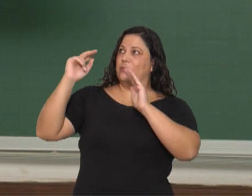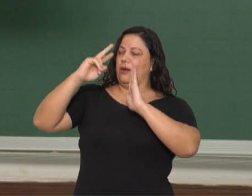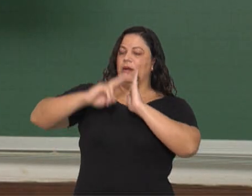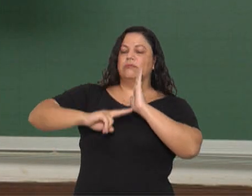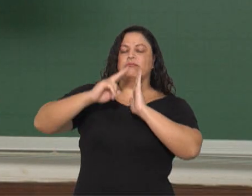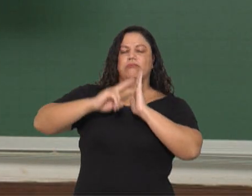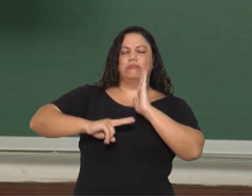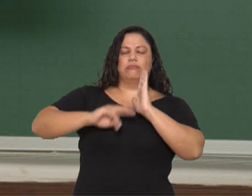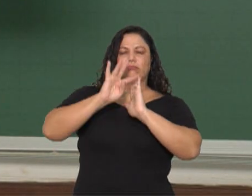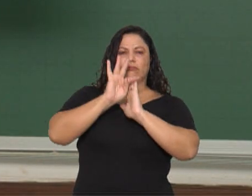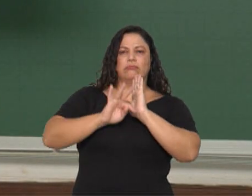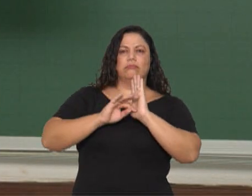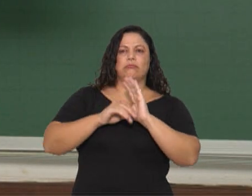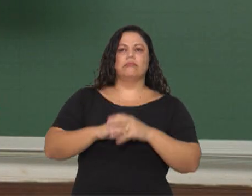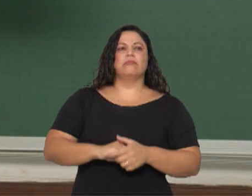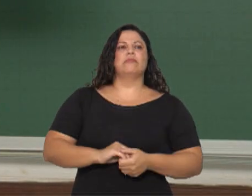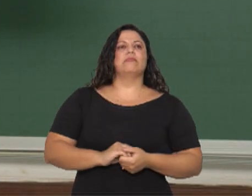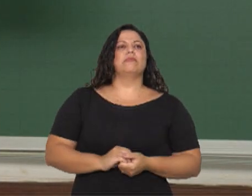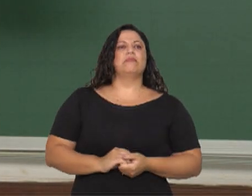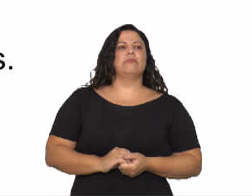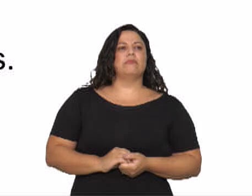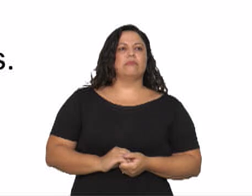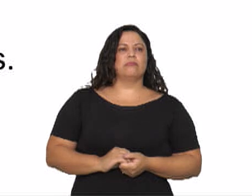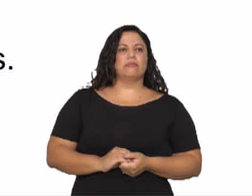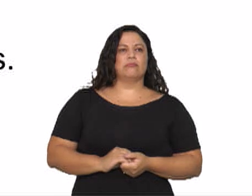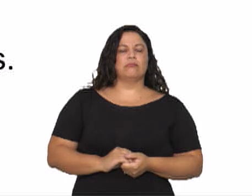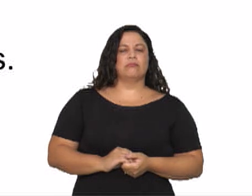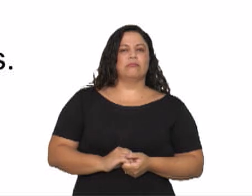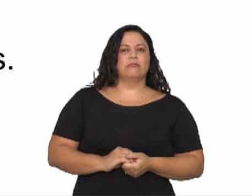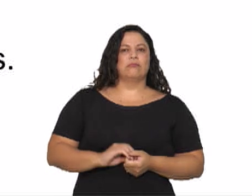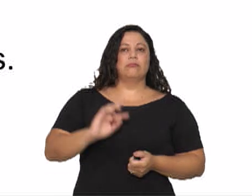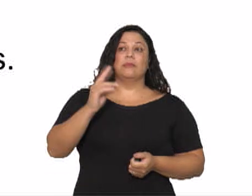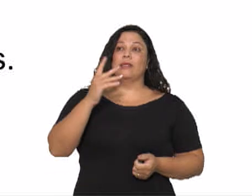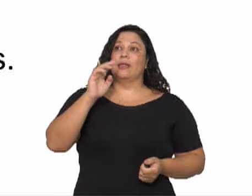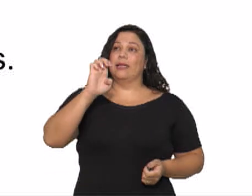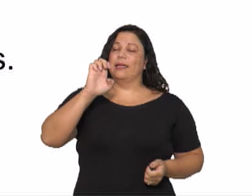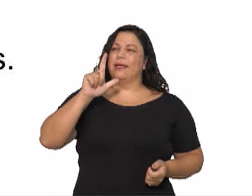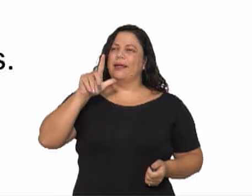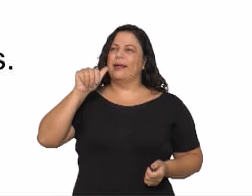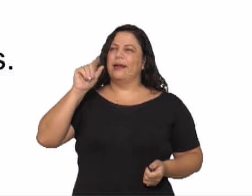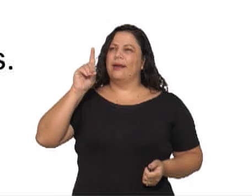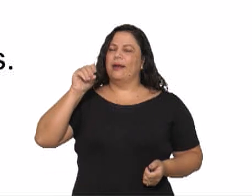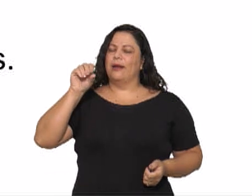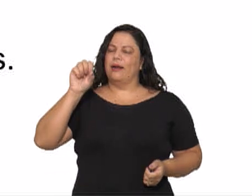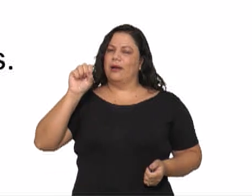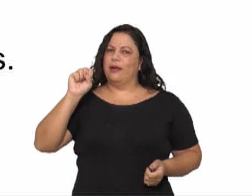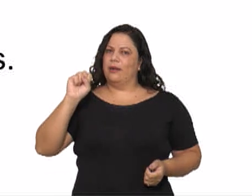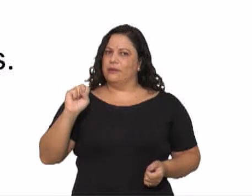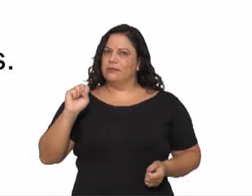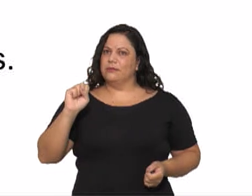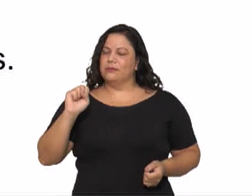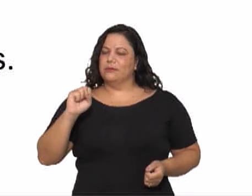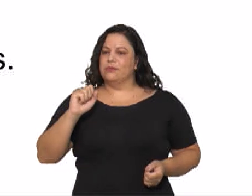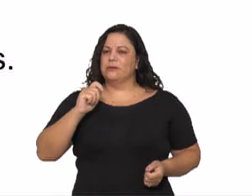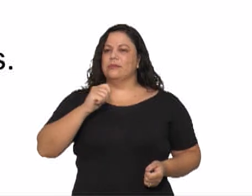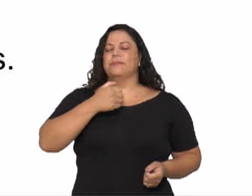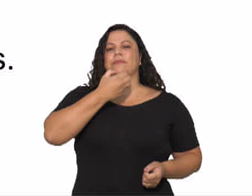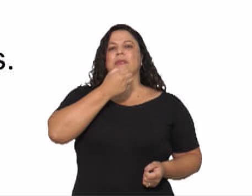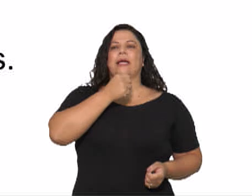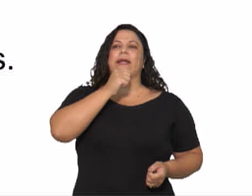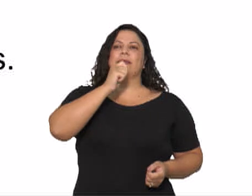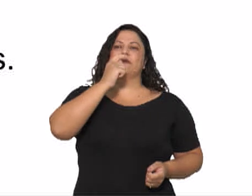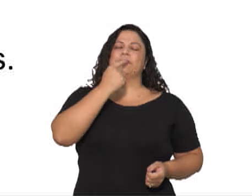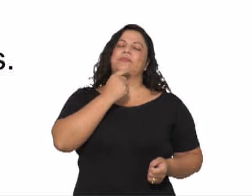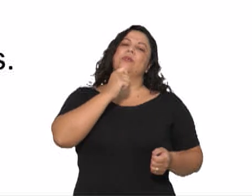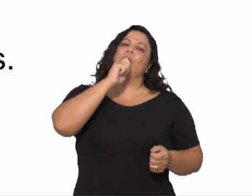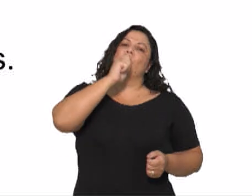mais helados, lembram? Mais sorvete e menos habas, tendria mais problemas reais e